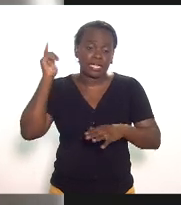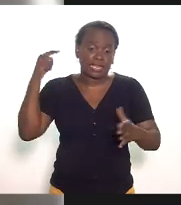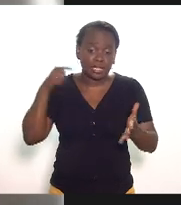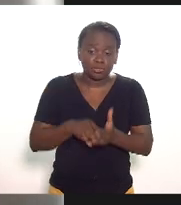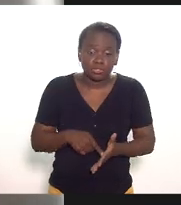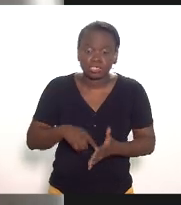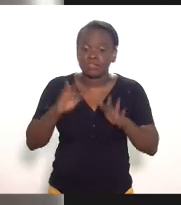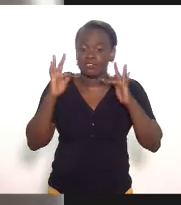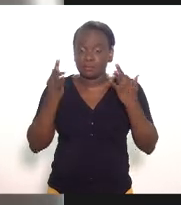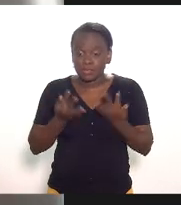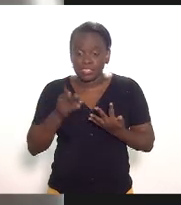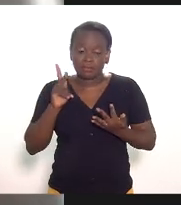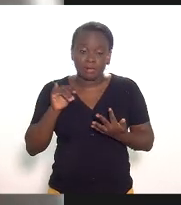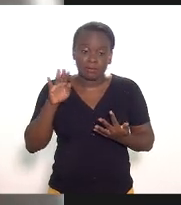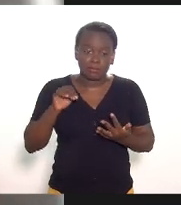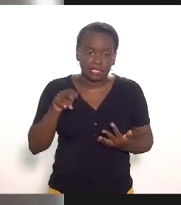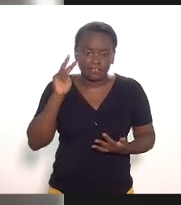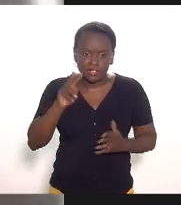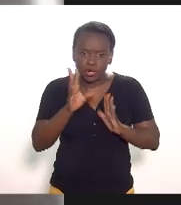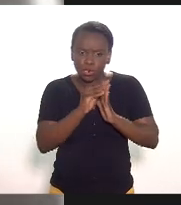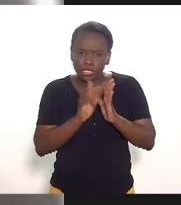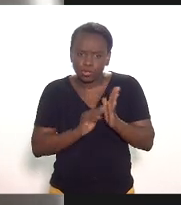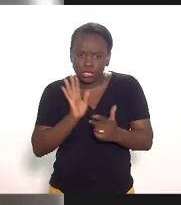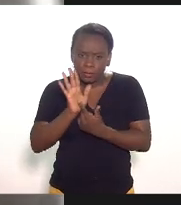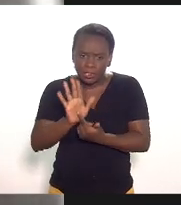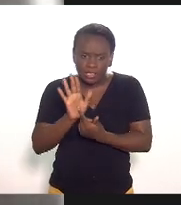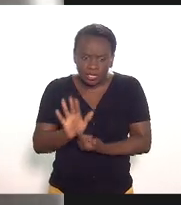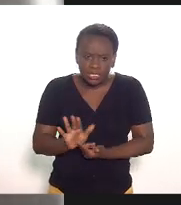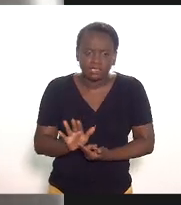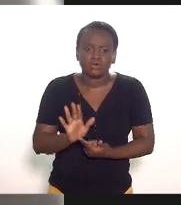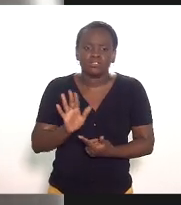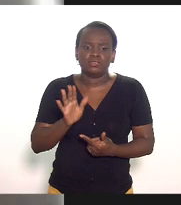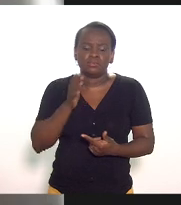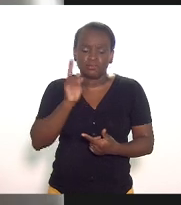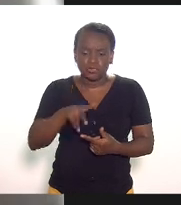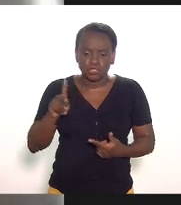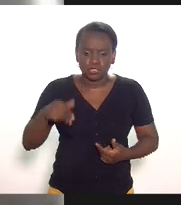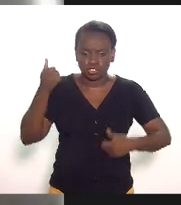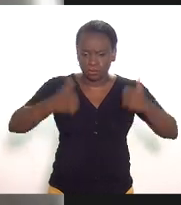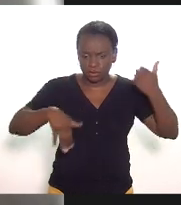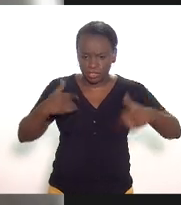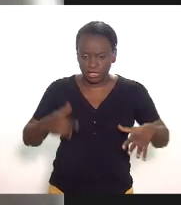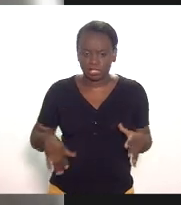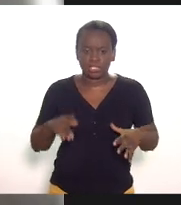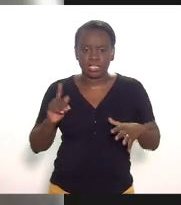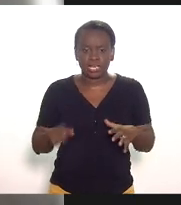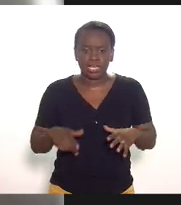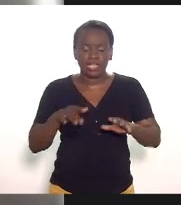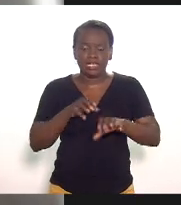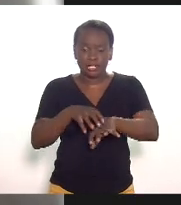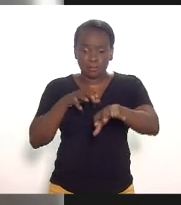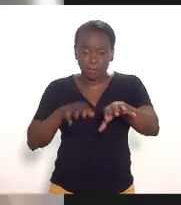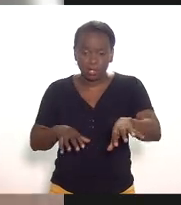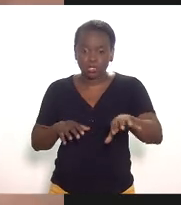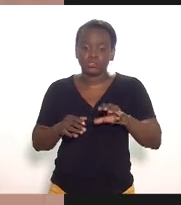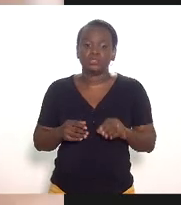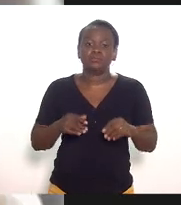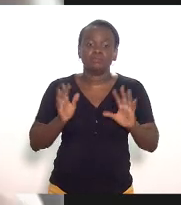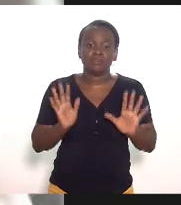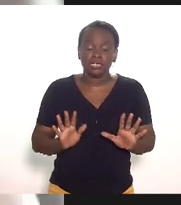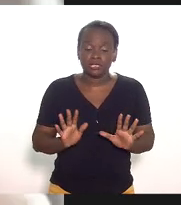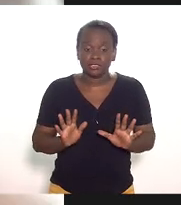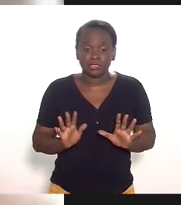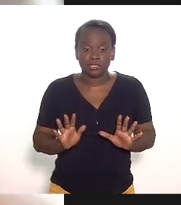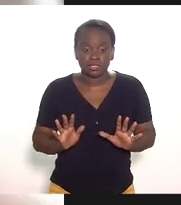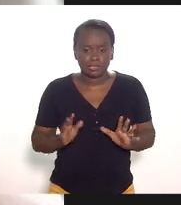estão observando o conteúdo apresentado, ofertado pelo professor através de via remota,